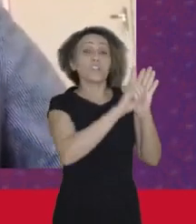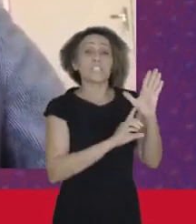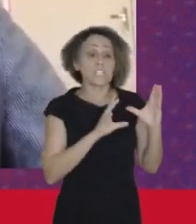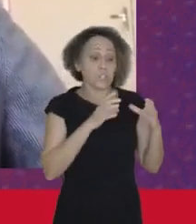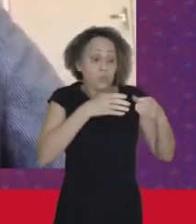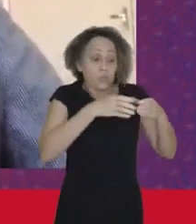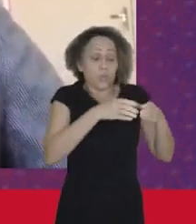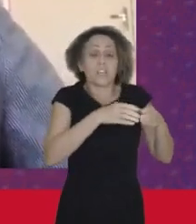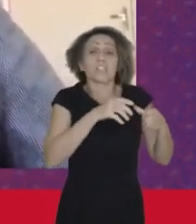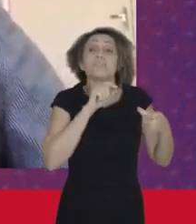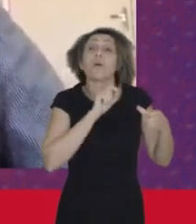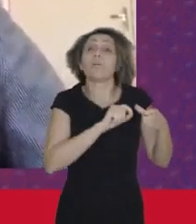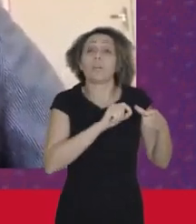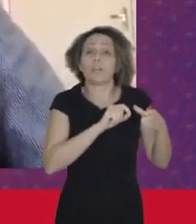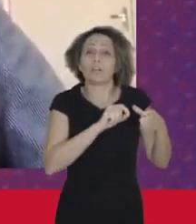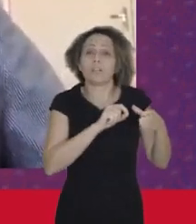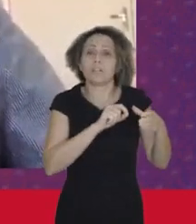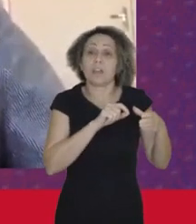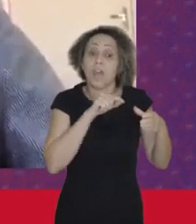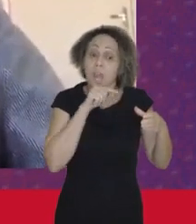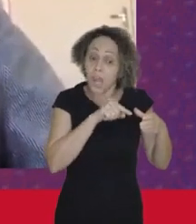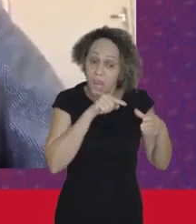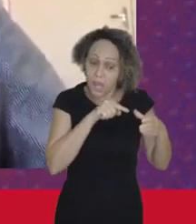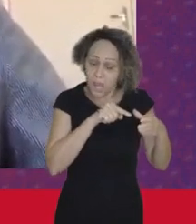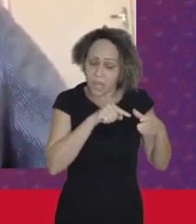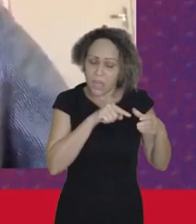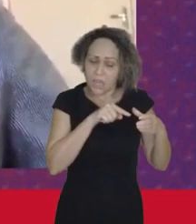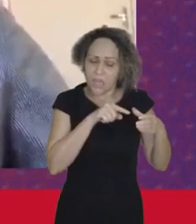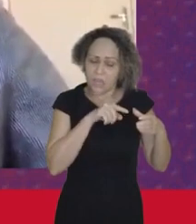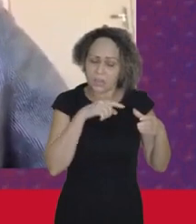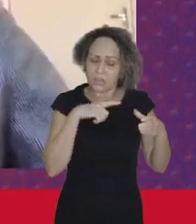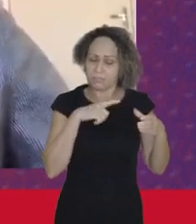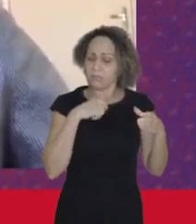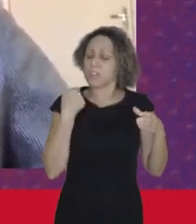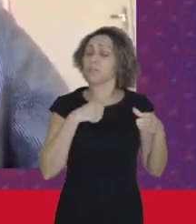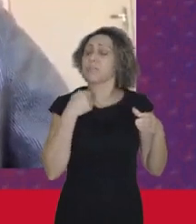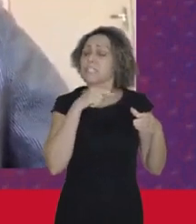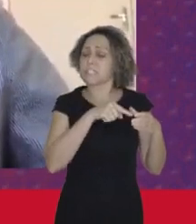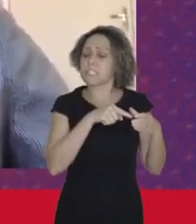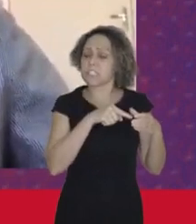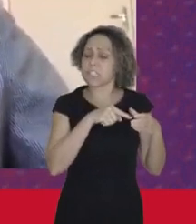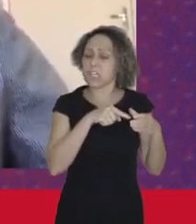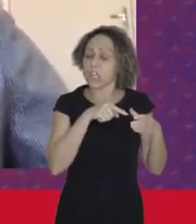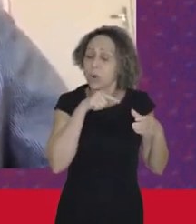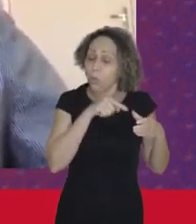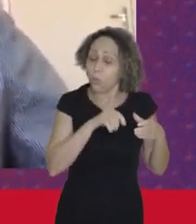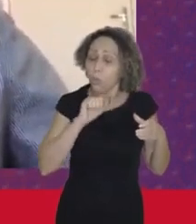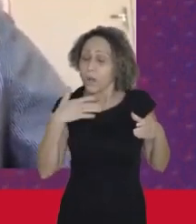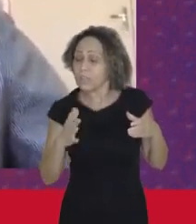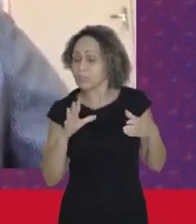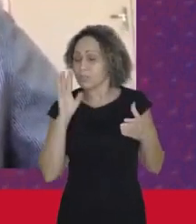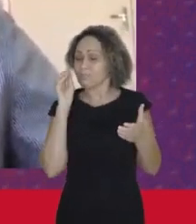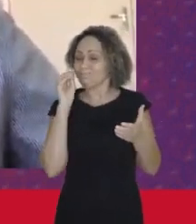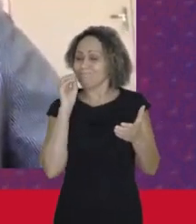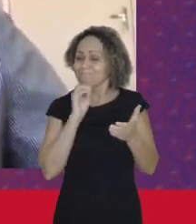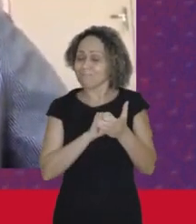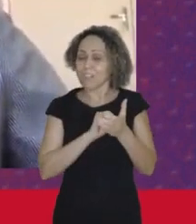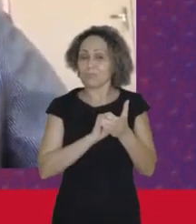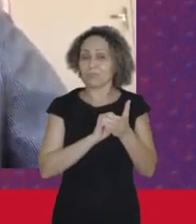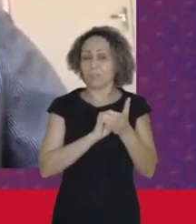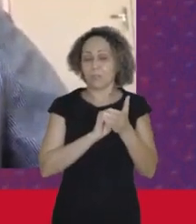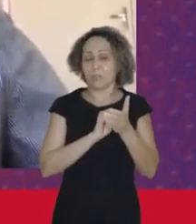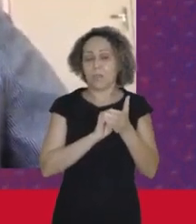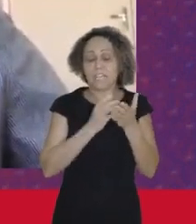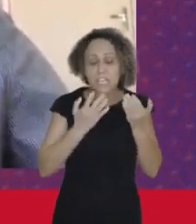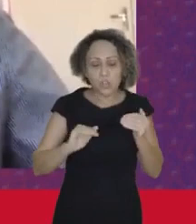há igualdade entre todas as pessoas, o que revela iminente violação aos